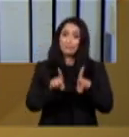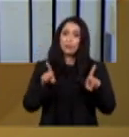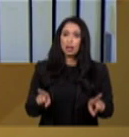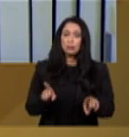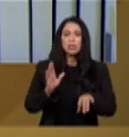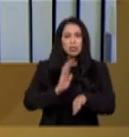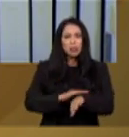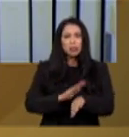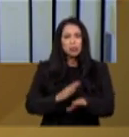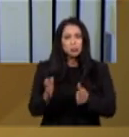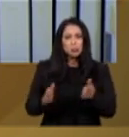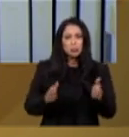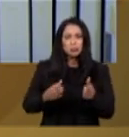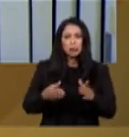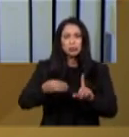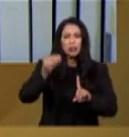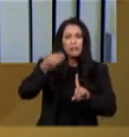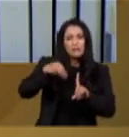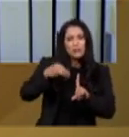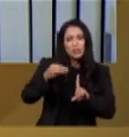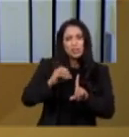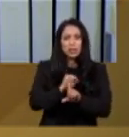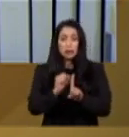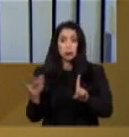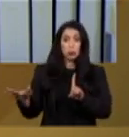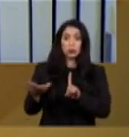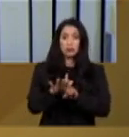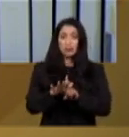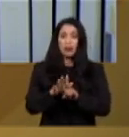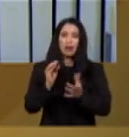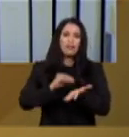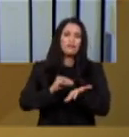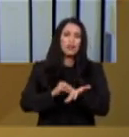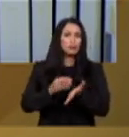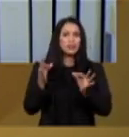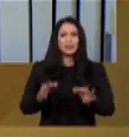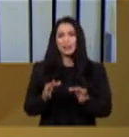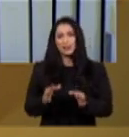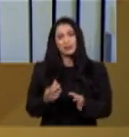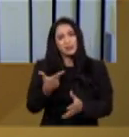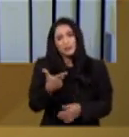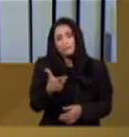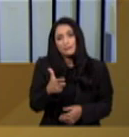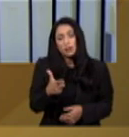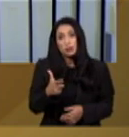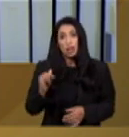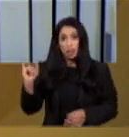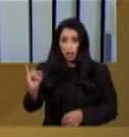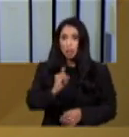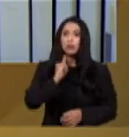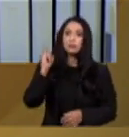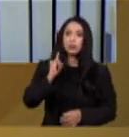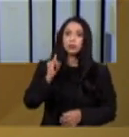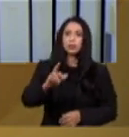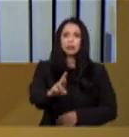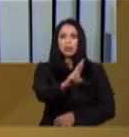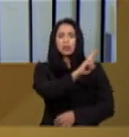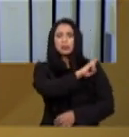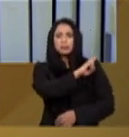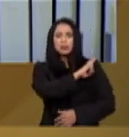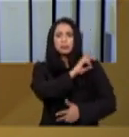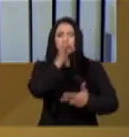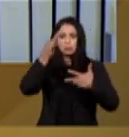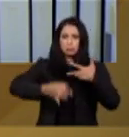momentos exatamente de maior fragilidade social e de incerteza que a relevância e a responsabilidade do